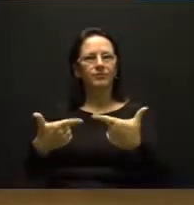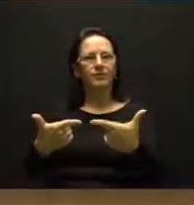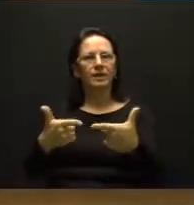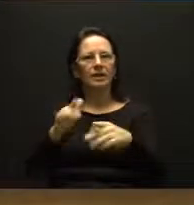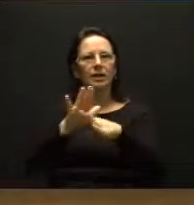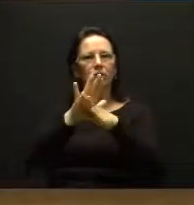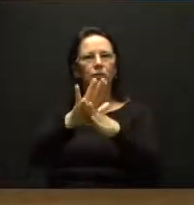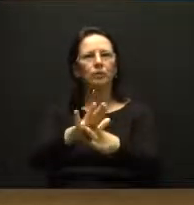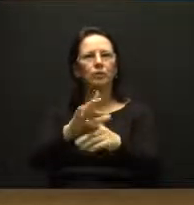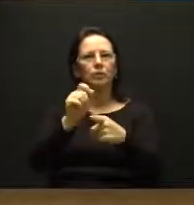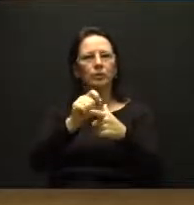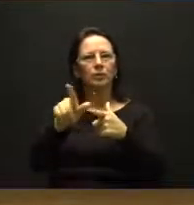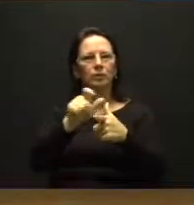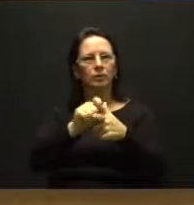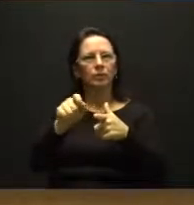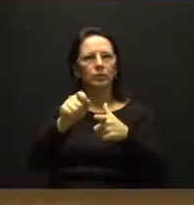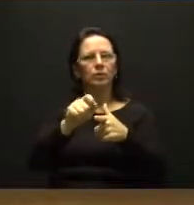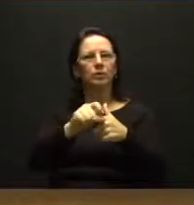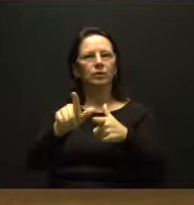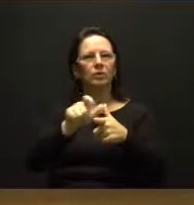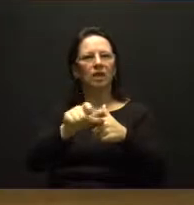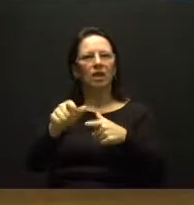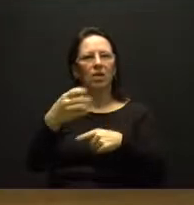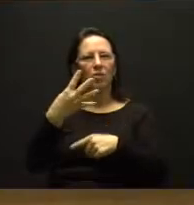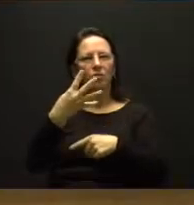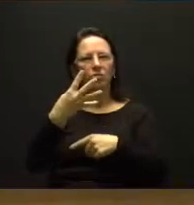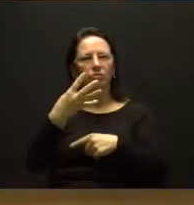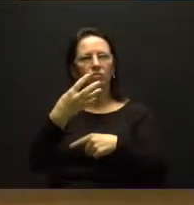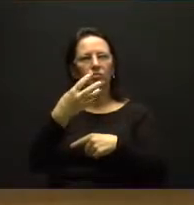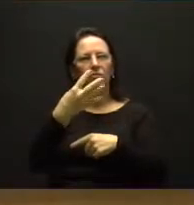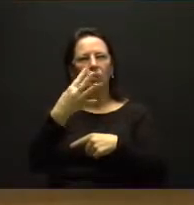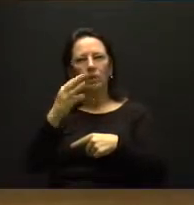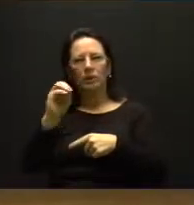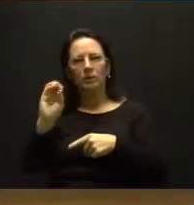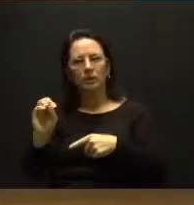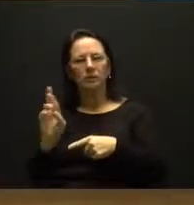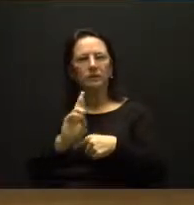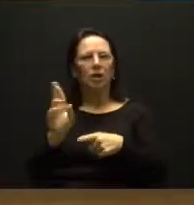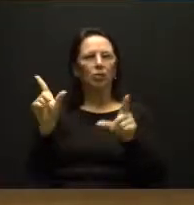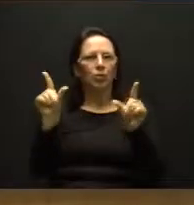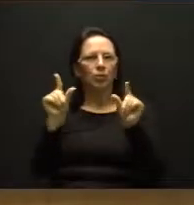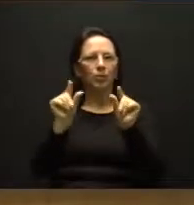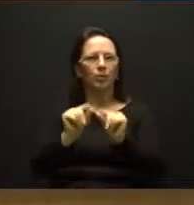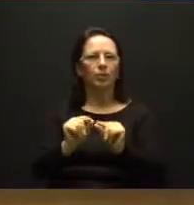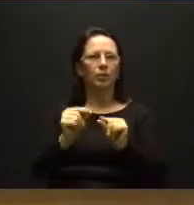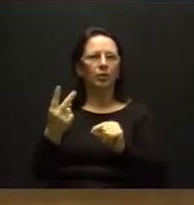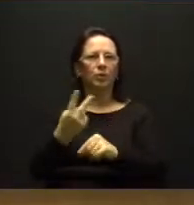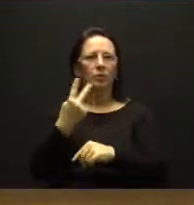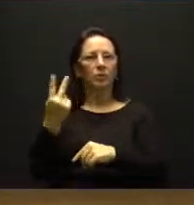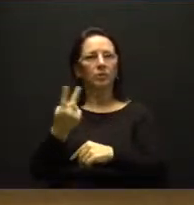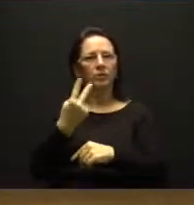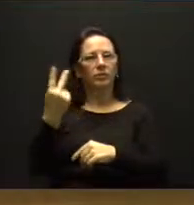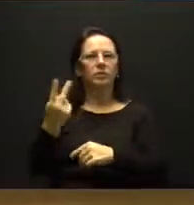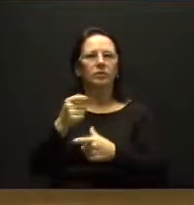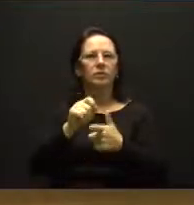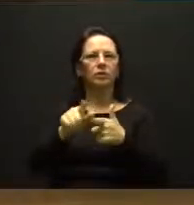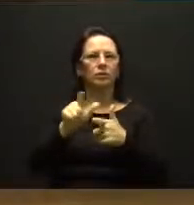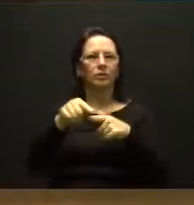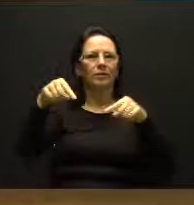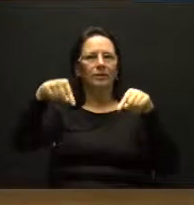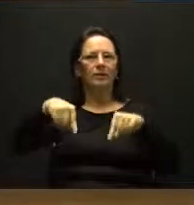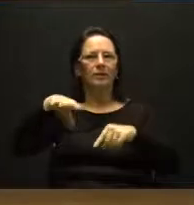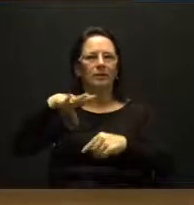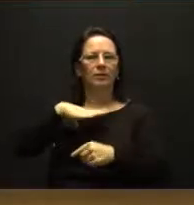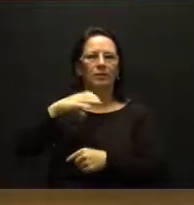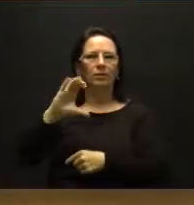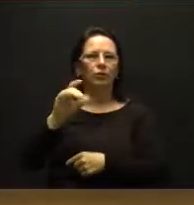aí ela já é antiga um valor aí muito ínfimo em relação aos valores dos aluguéis aqui na cidade de